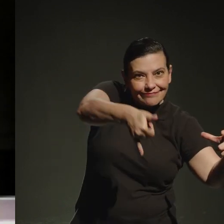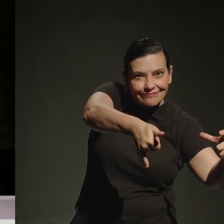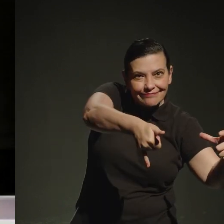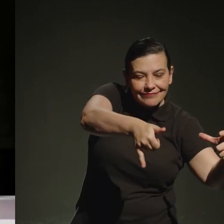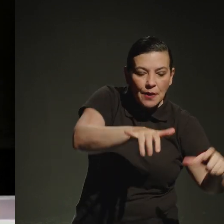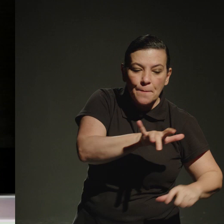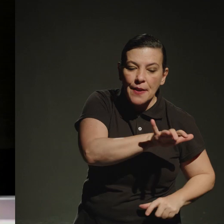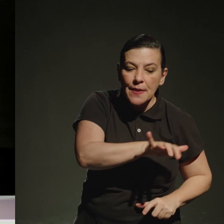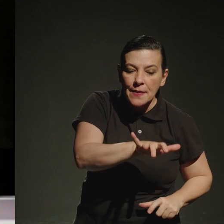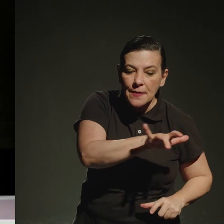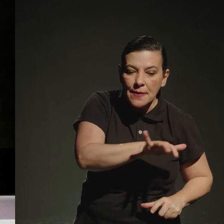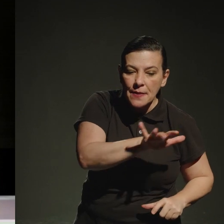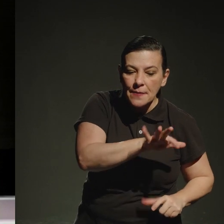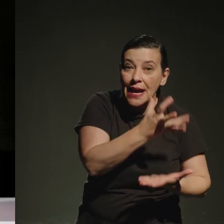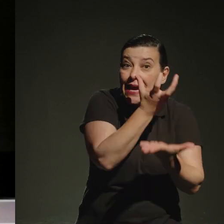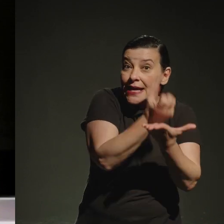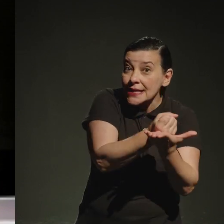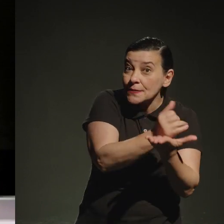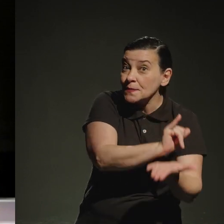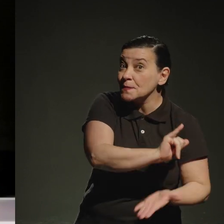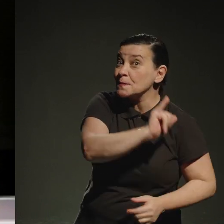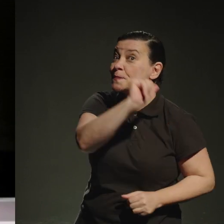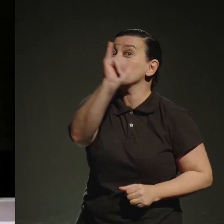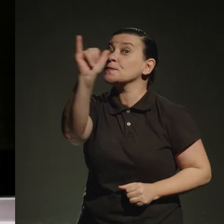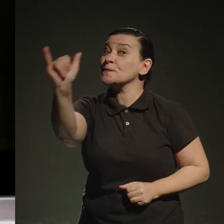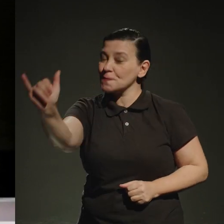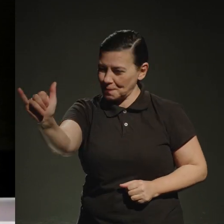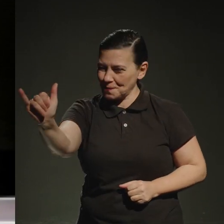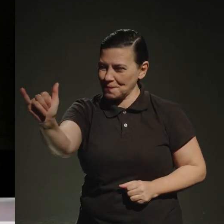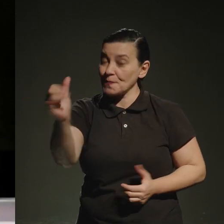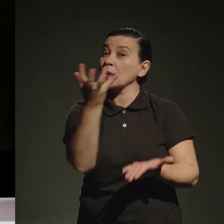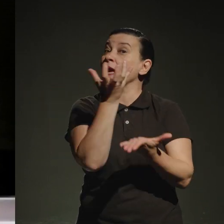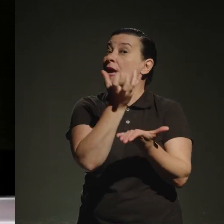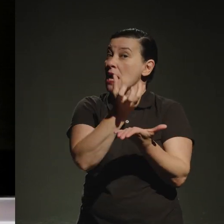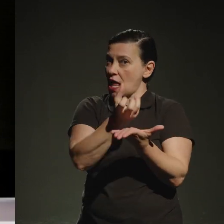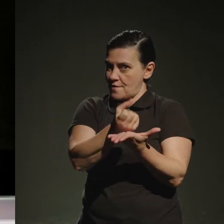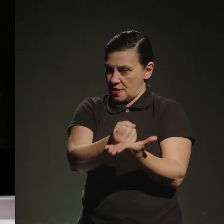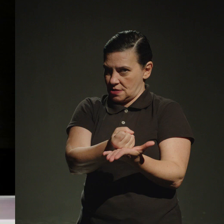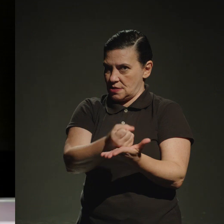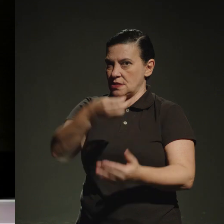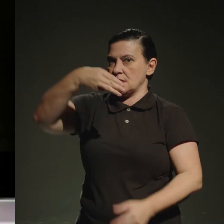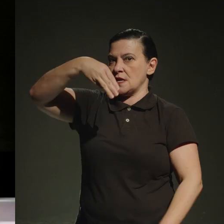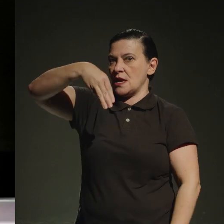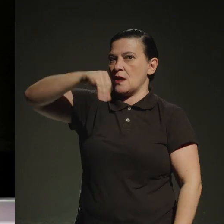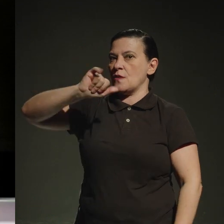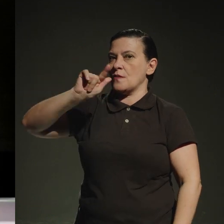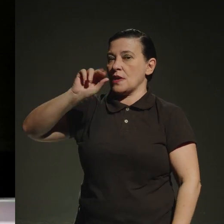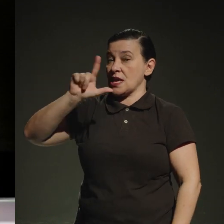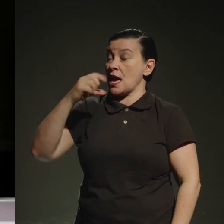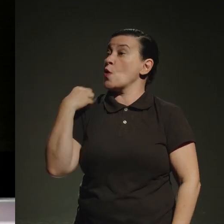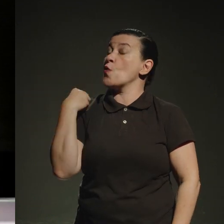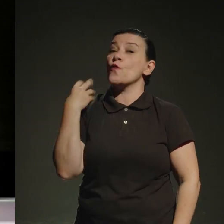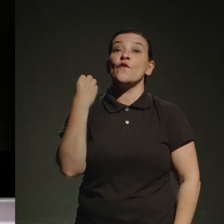Miguel, isto é uma gravação. Isto é uma gravação. Miguel viajou. Miguel viajou. Não disse quando volta. Não disse